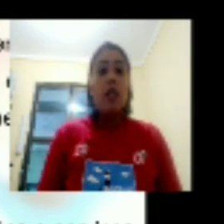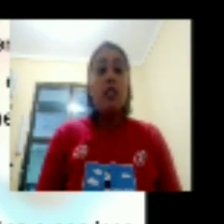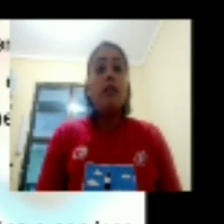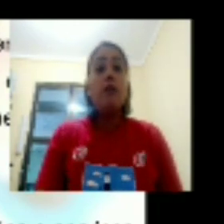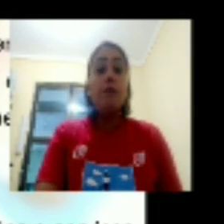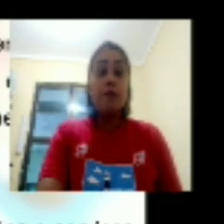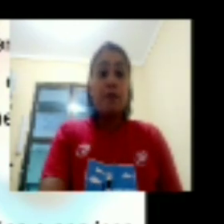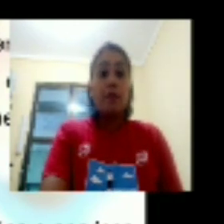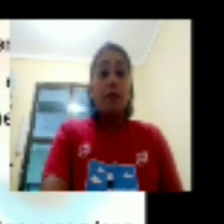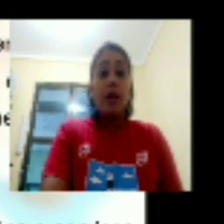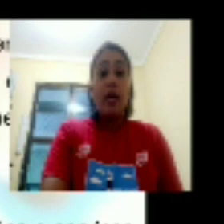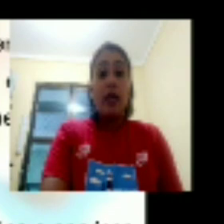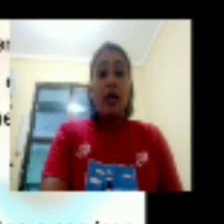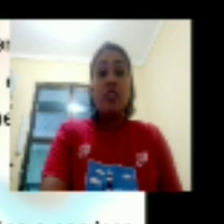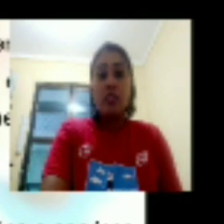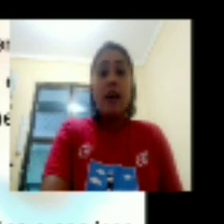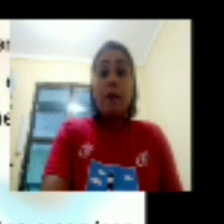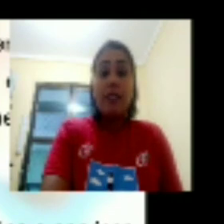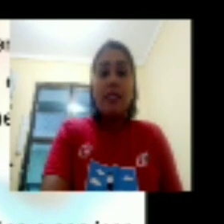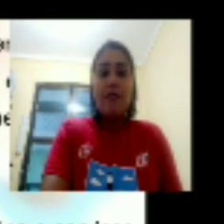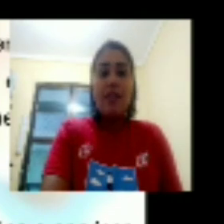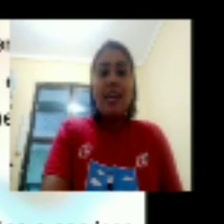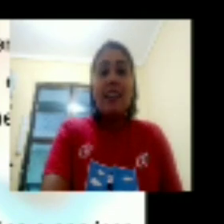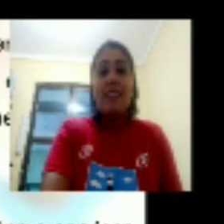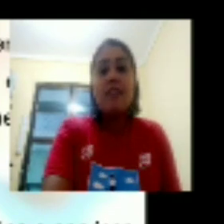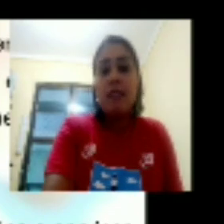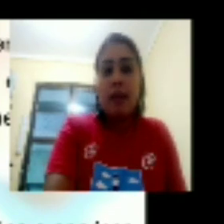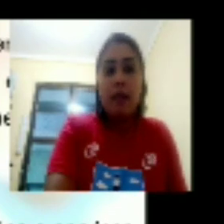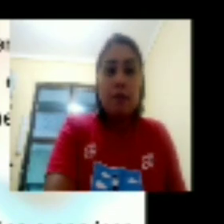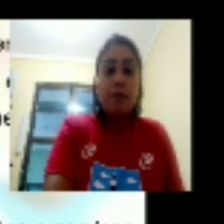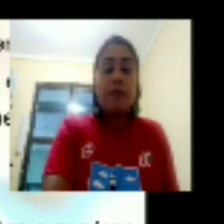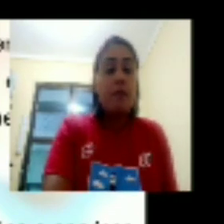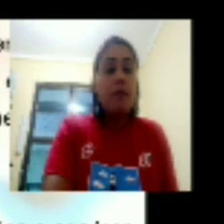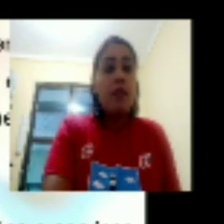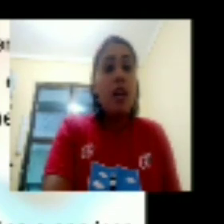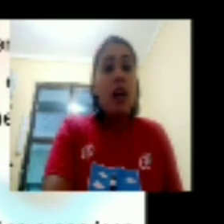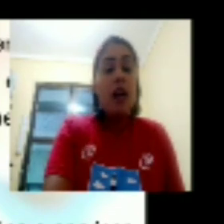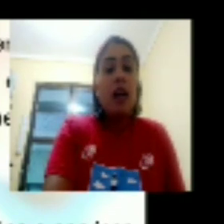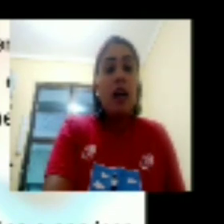funcionar. Então, a gente realmente deve agradecer